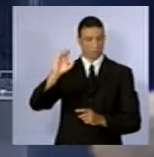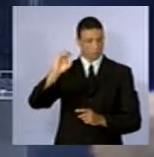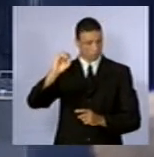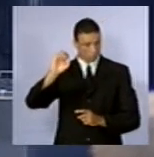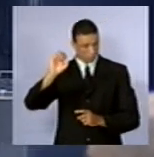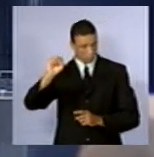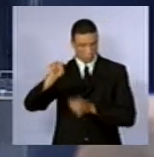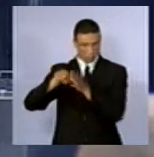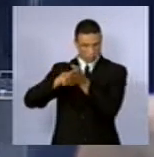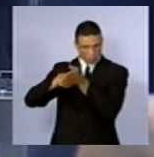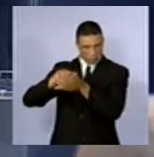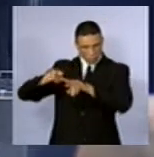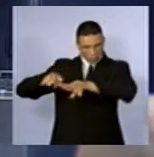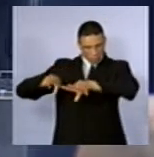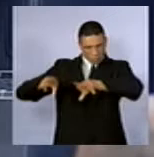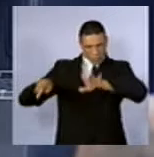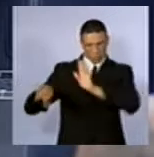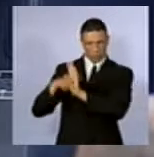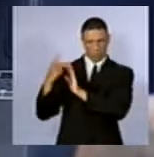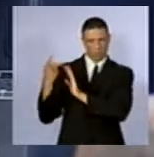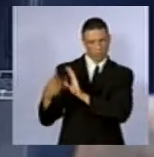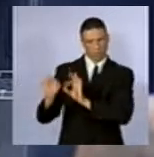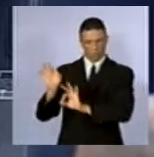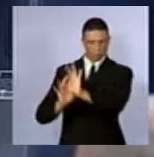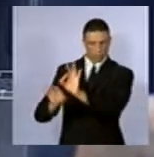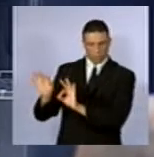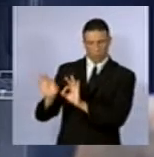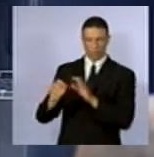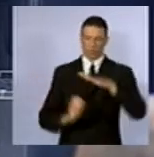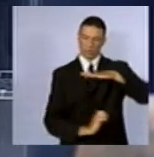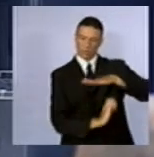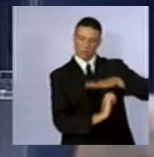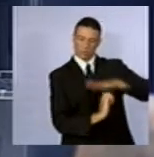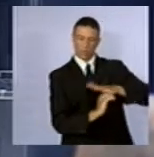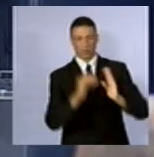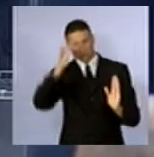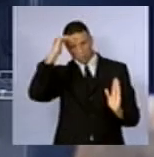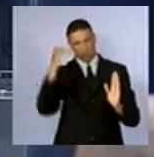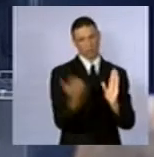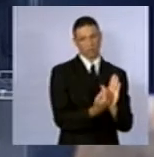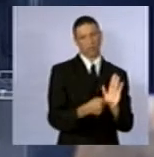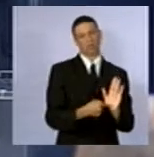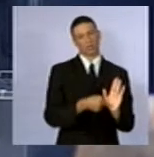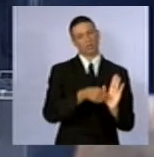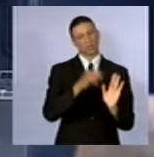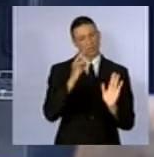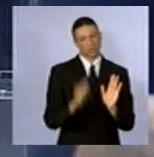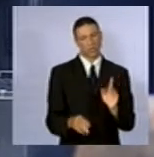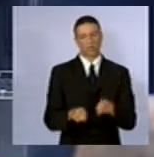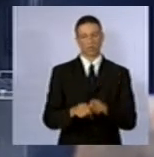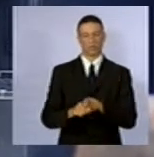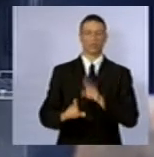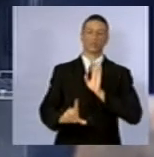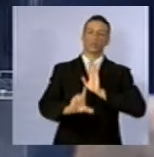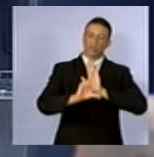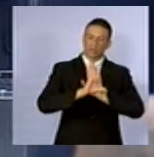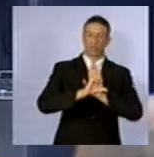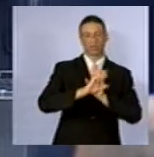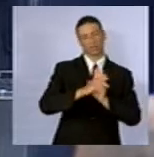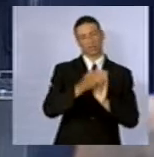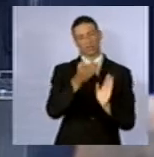detalhados todos os procedimentos e critérios que o operador tem que seguir além naturalmente da legislação e da